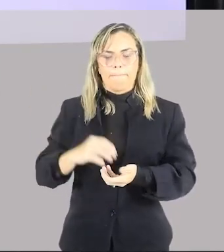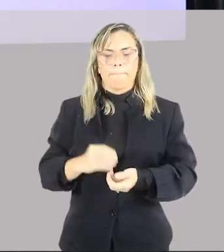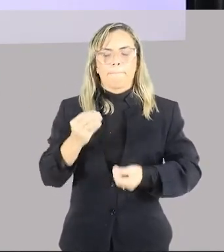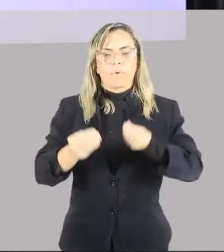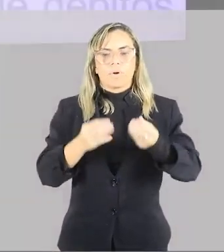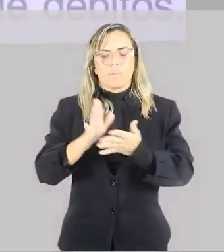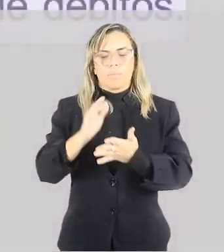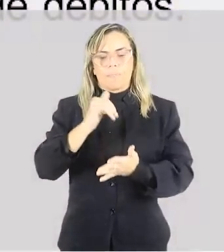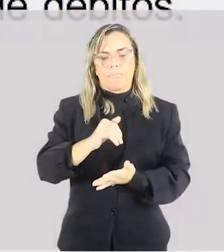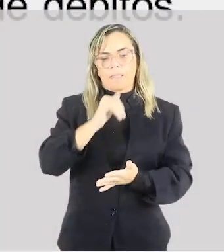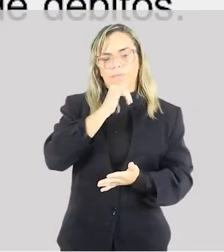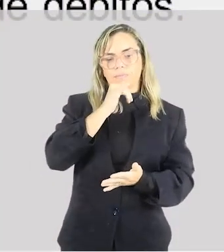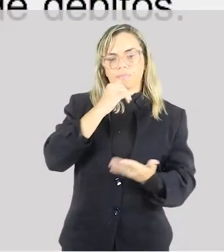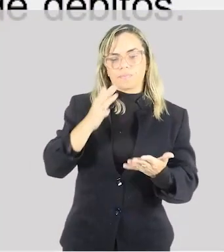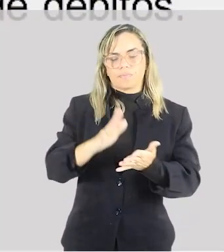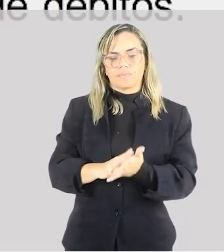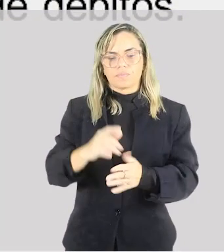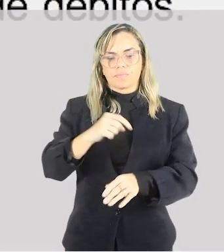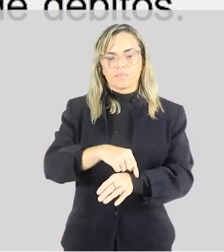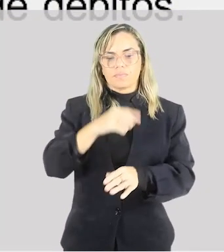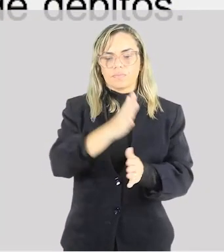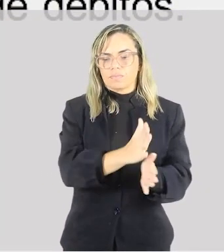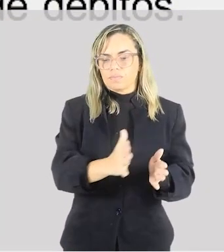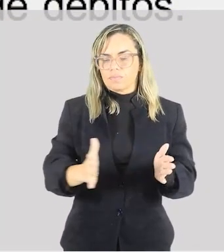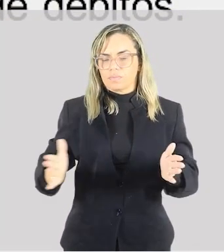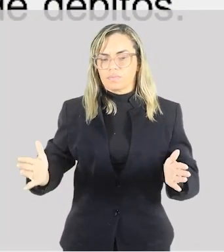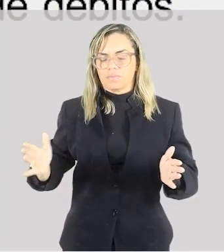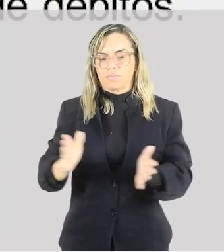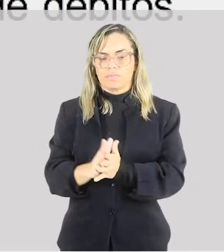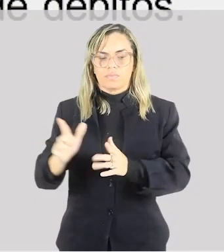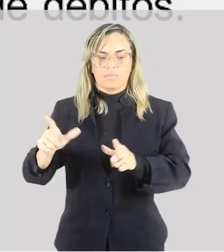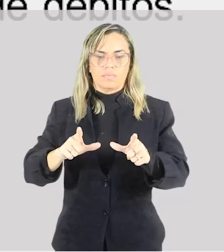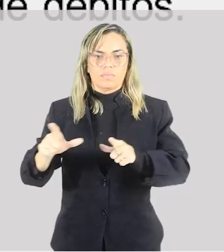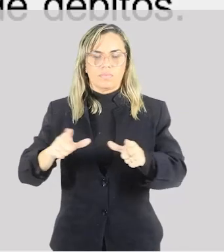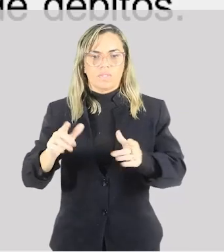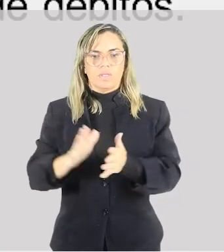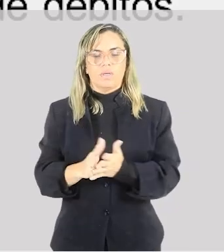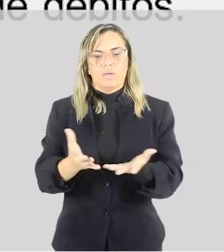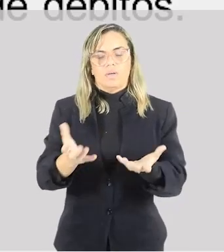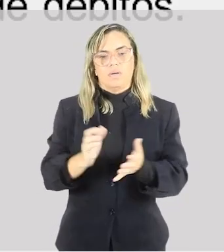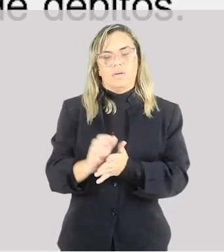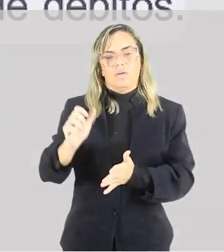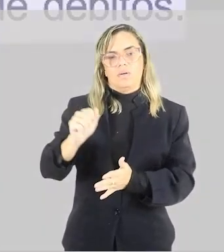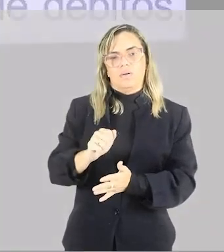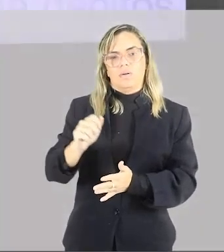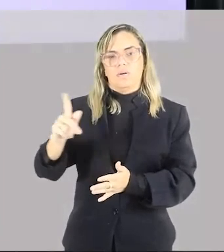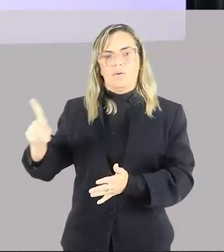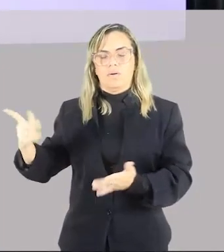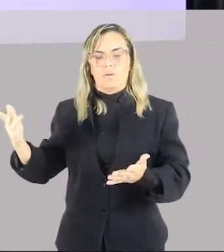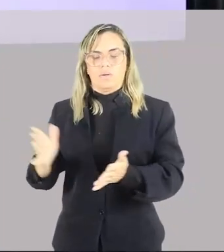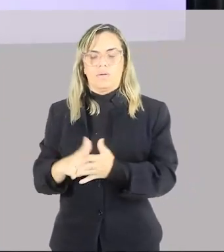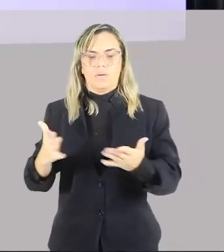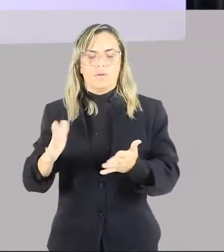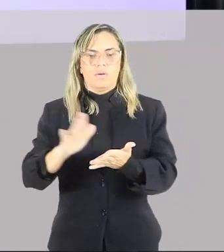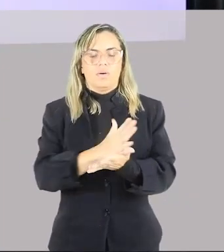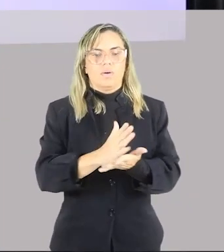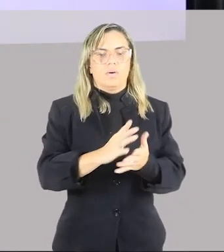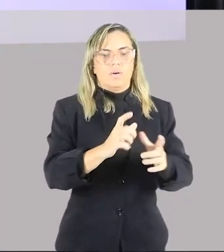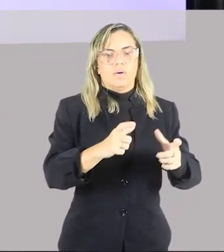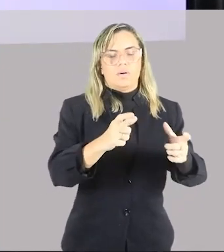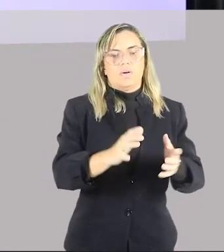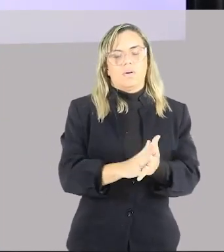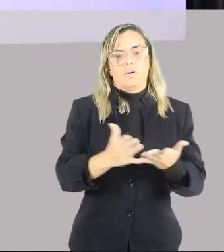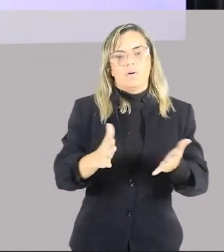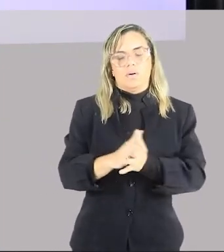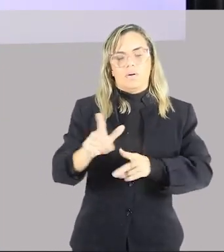como exemplo, nós atestamos o tempo de serviço. Você quer se aposentar, você pede um atestado de algum lugar em que você trabalhou, que atesta o